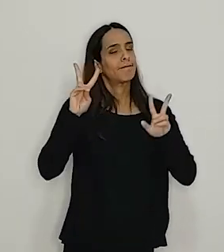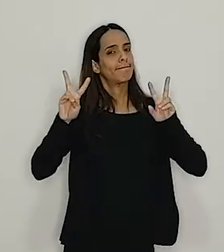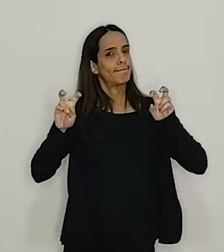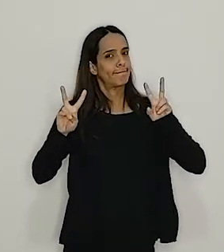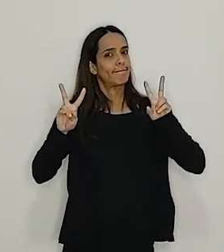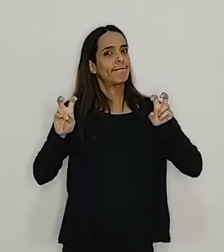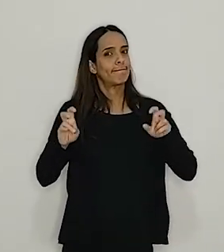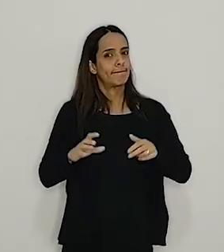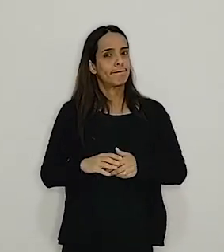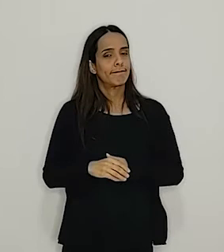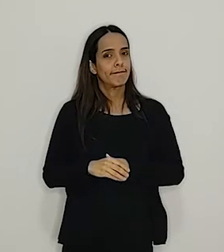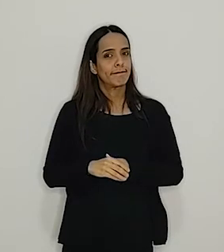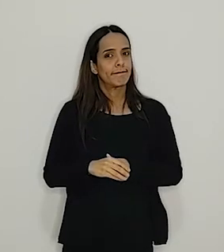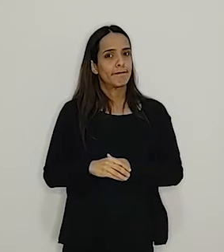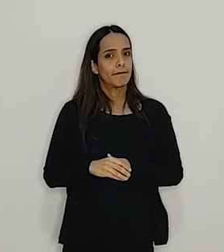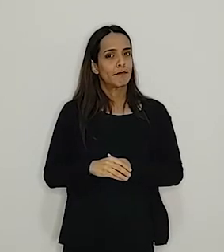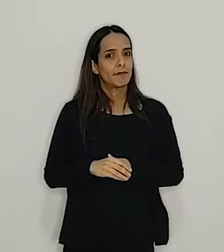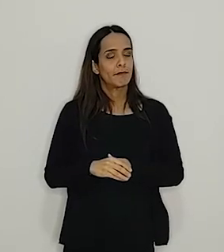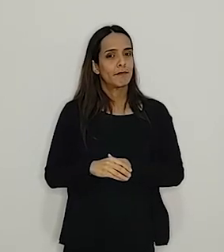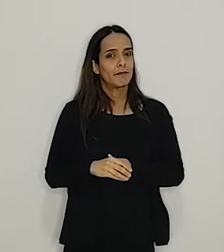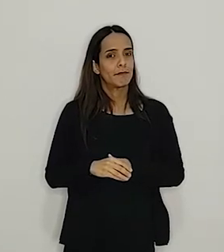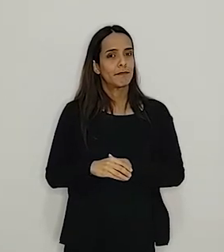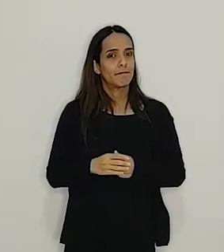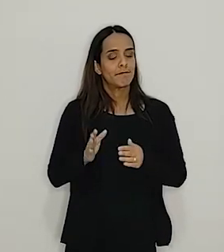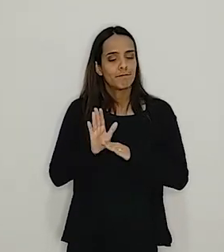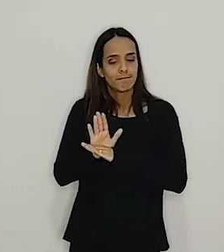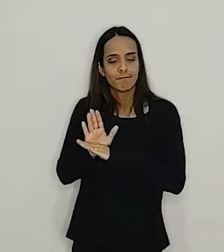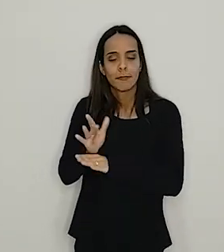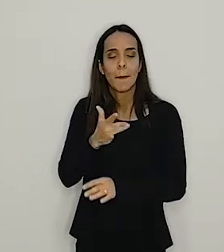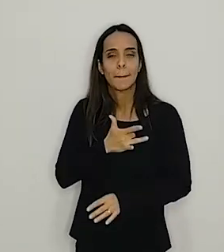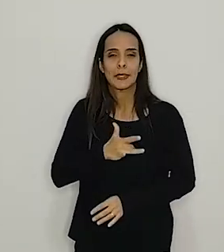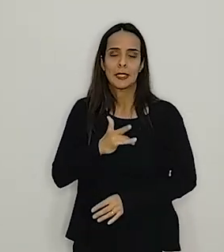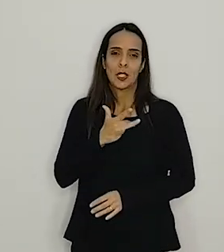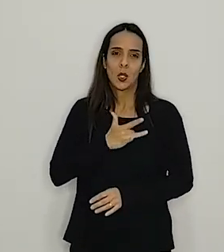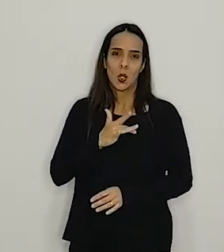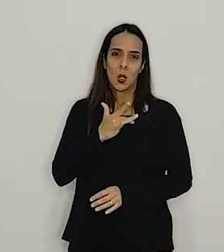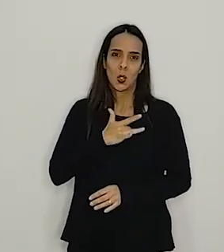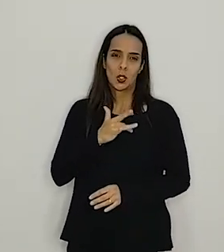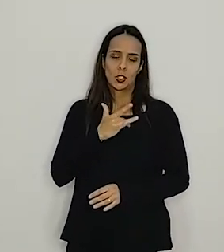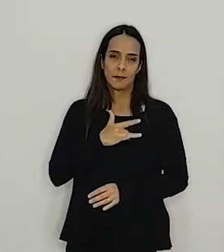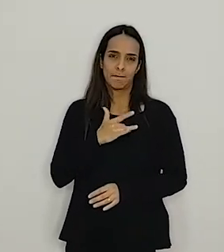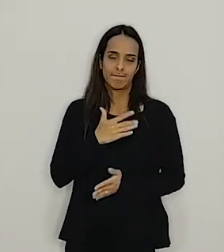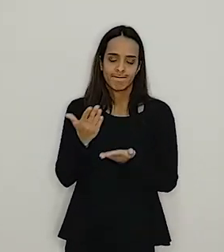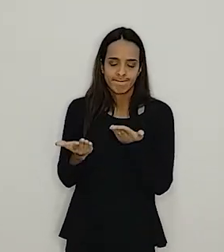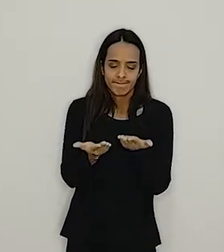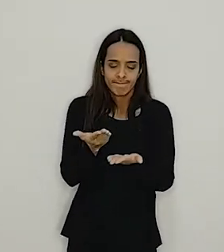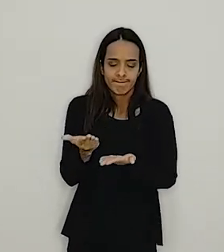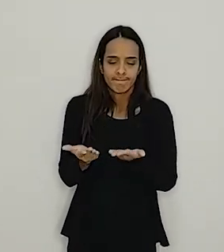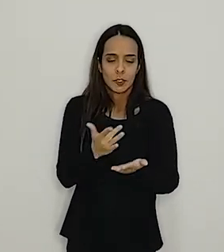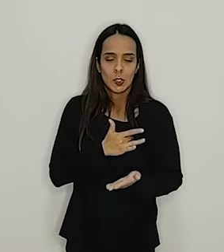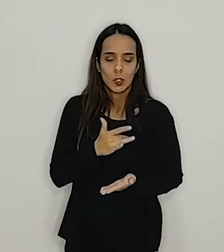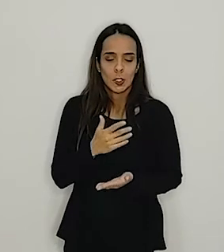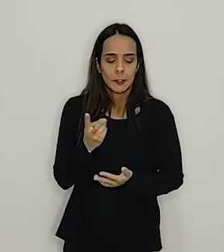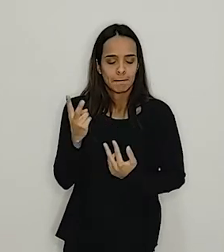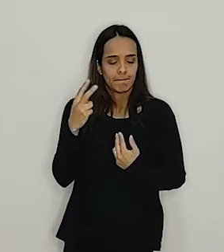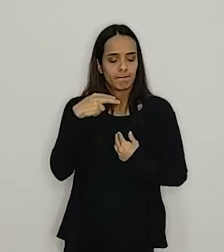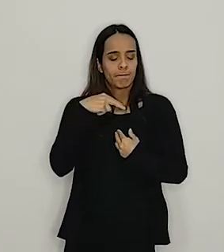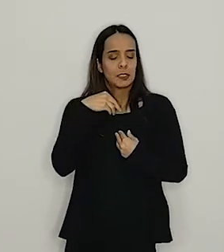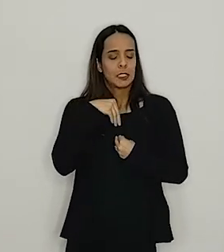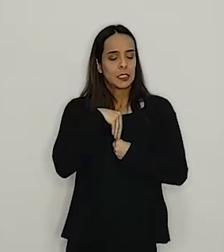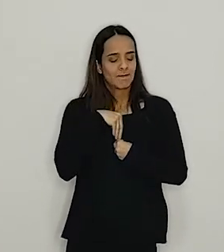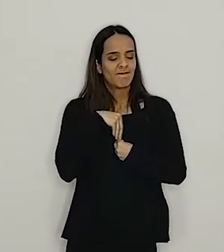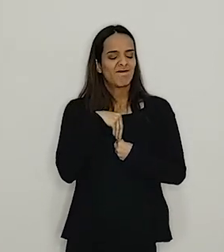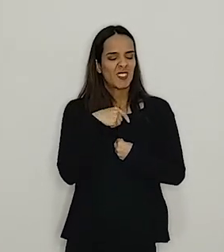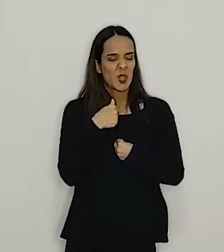pensar nisso. Atos de misericórdia partem a partir do momento em que eu olho para dentro de mim e falo: